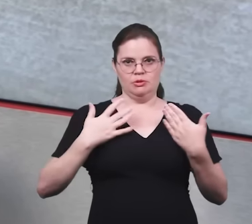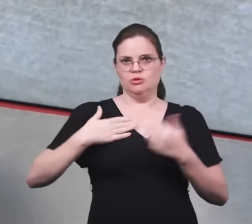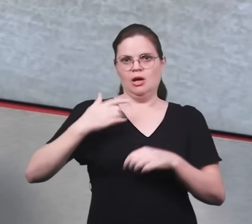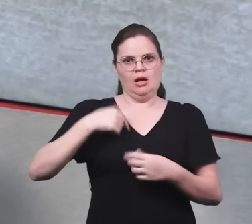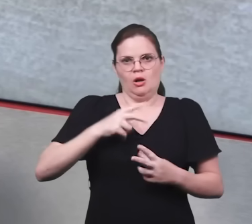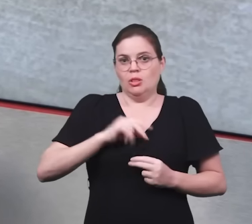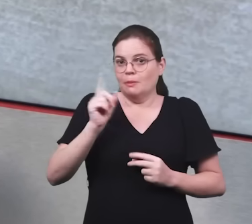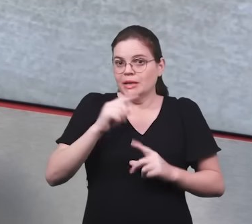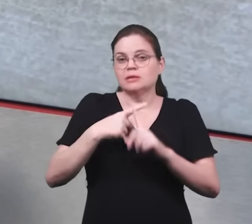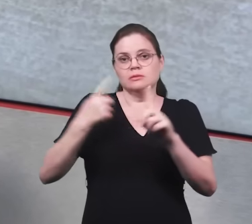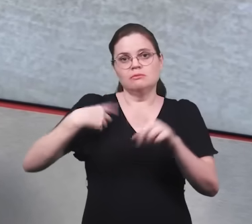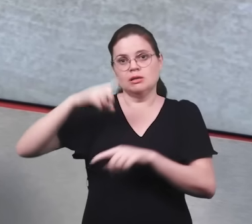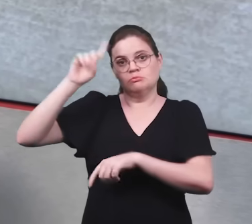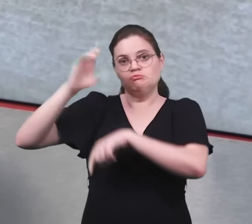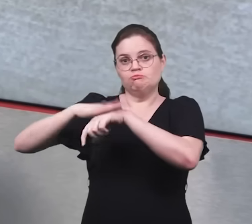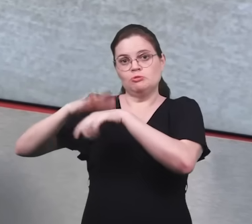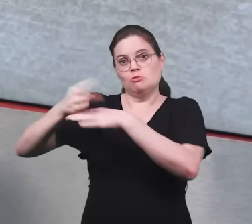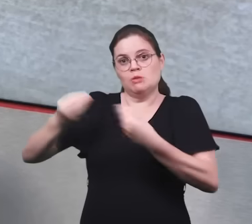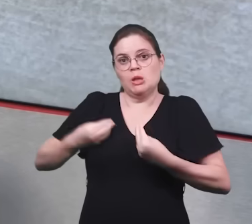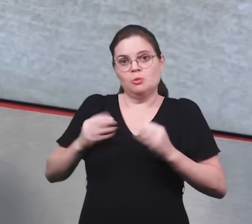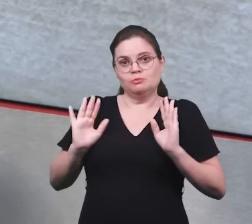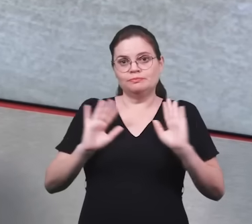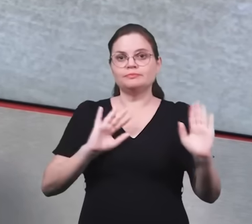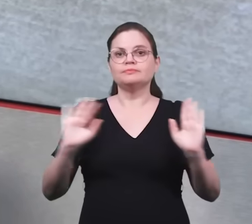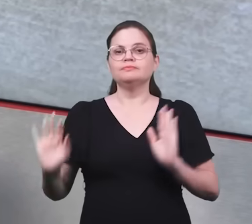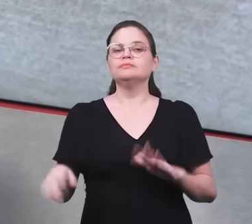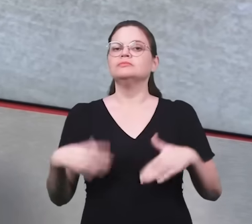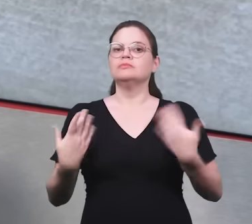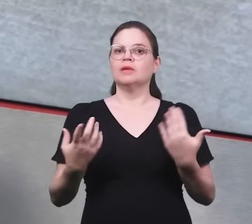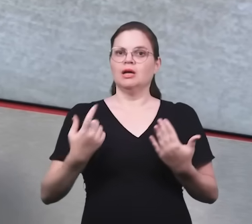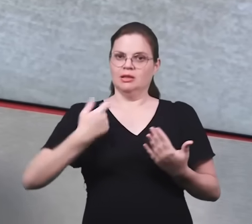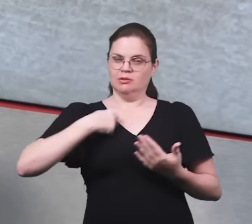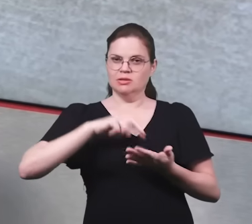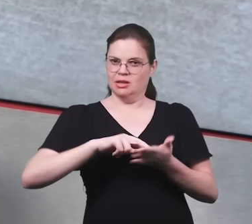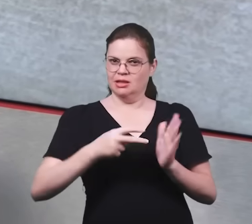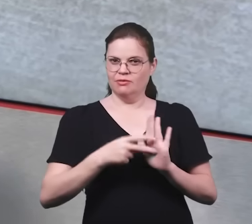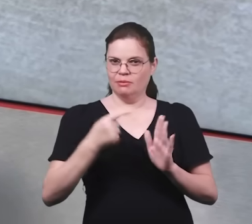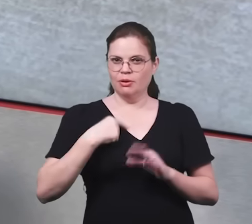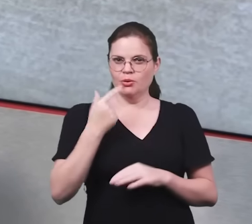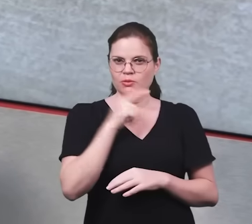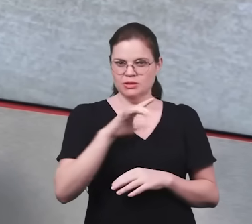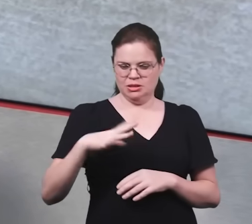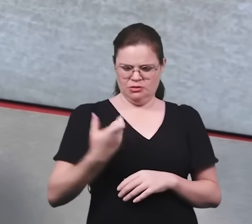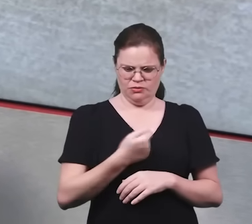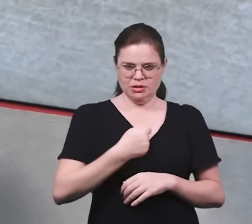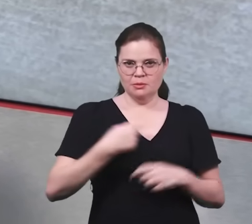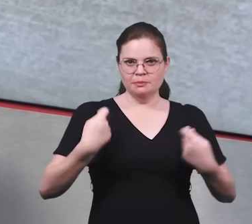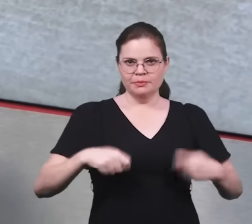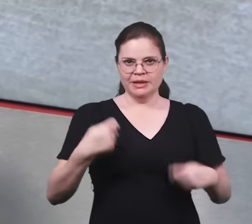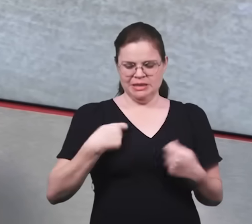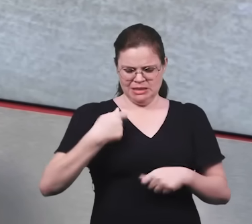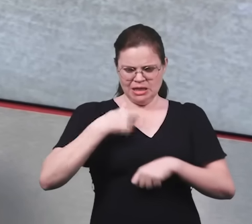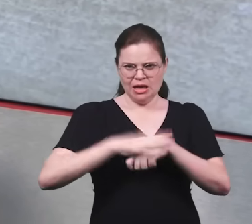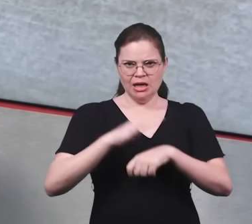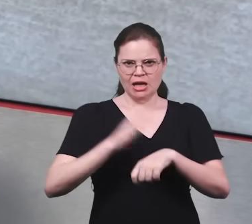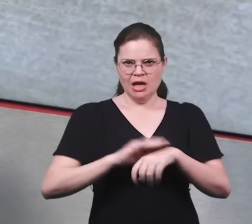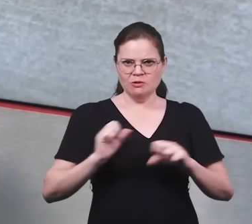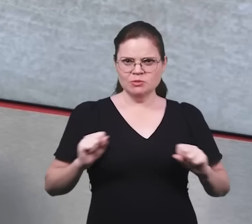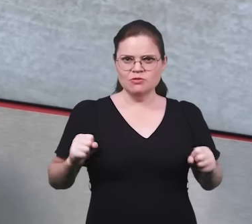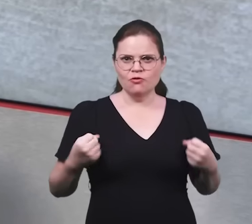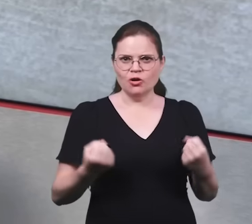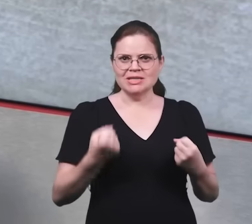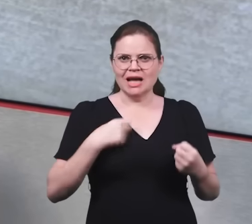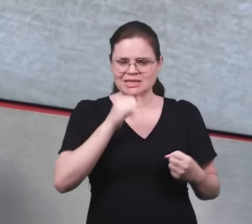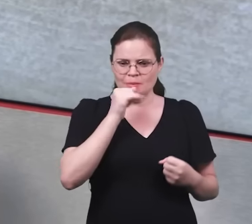com relação à questão de méritos próprios para alcançar salvação, para alcançar perfeição e até mesmo